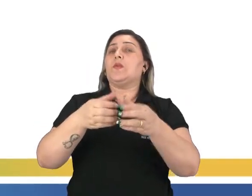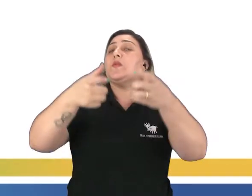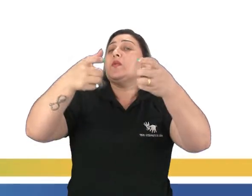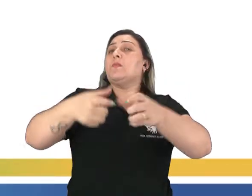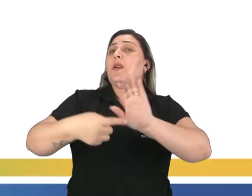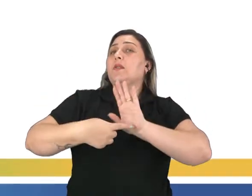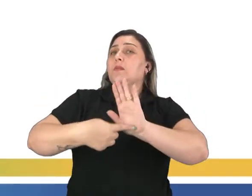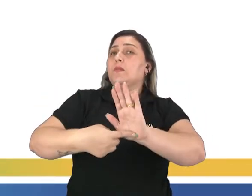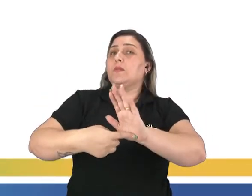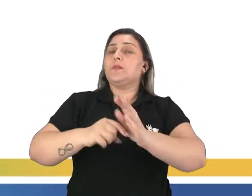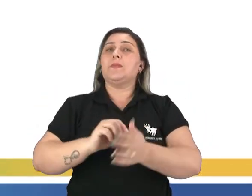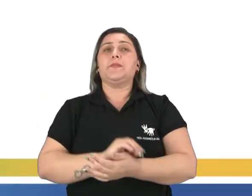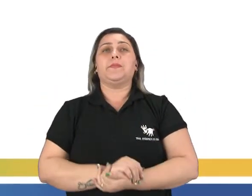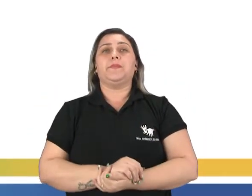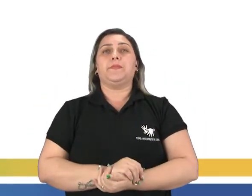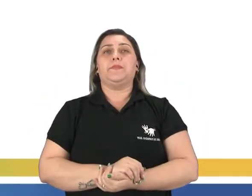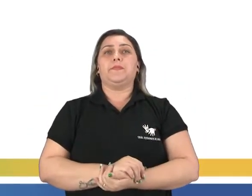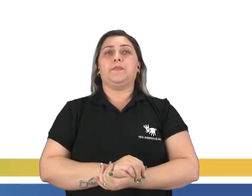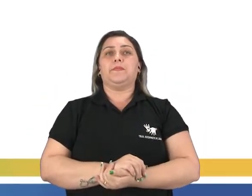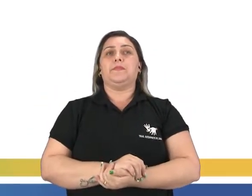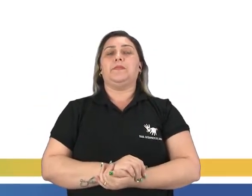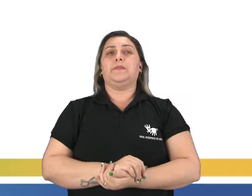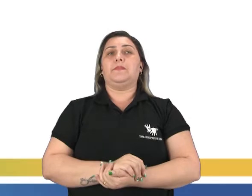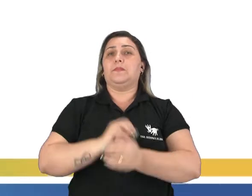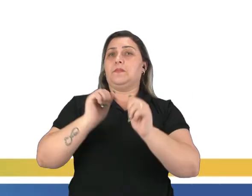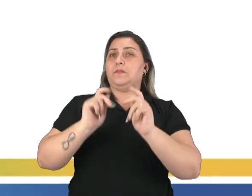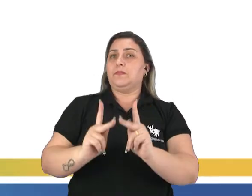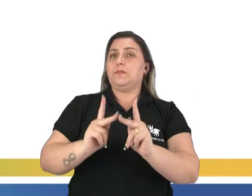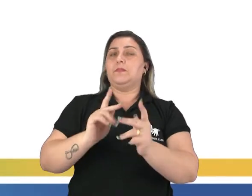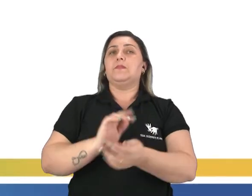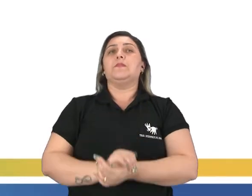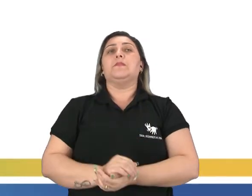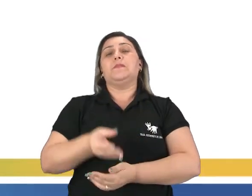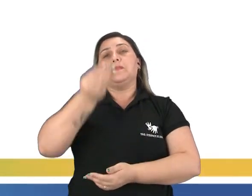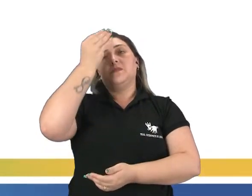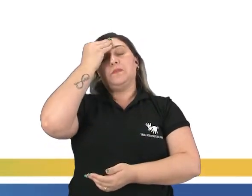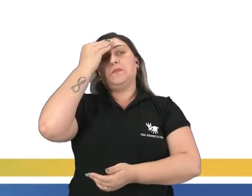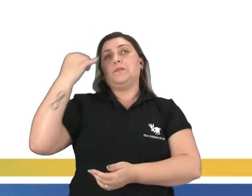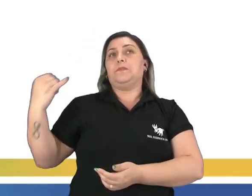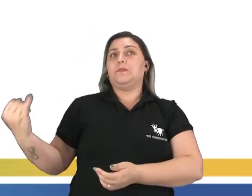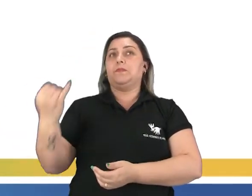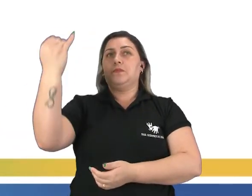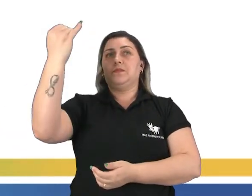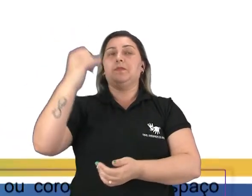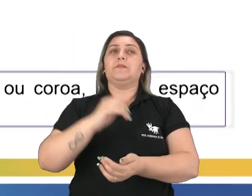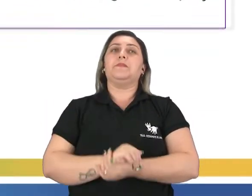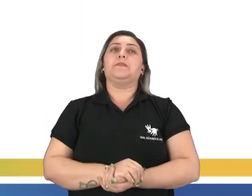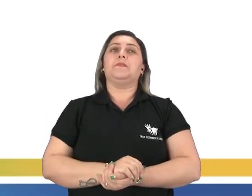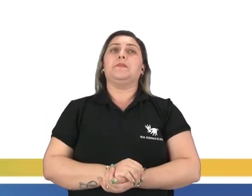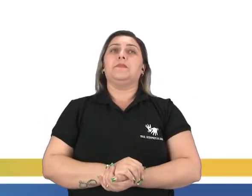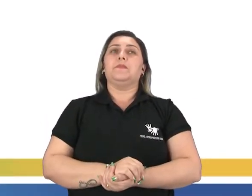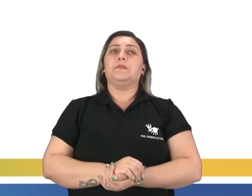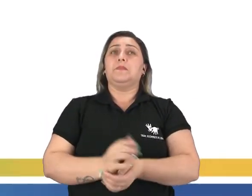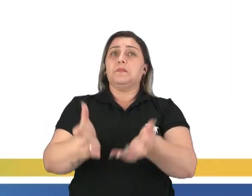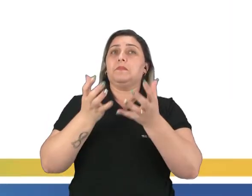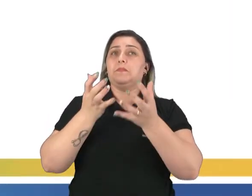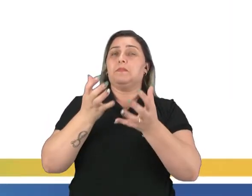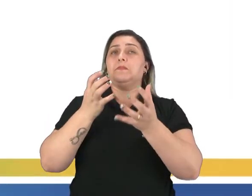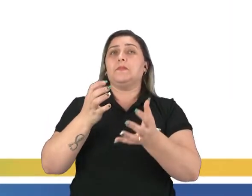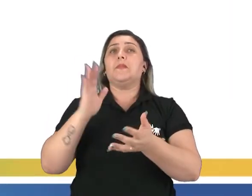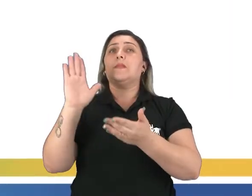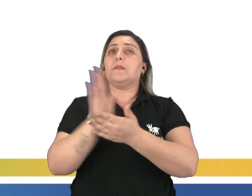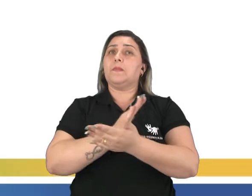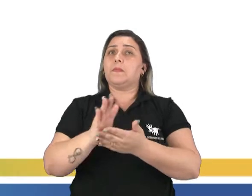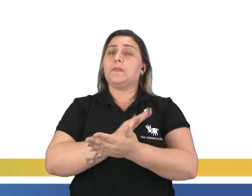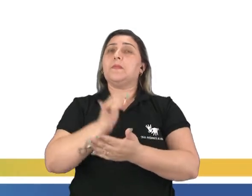resultados possíveis, de espaço amostral. Tá ok? Grave esse nome que é muito importante, né? Então, eu queria colocar para vocês